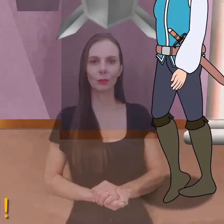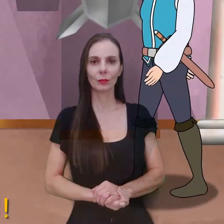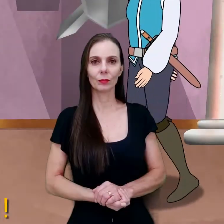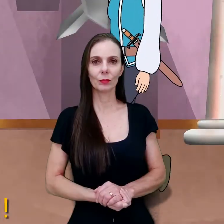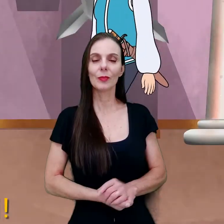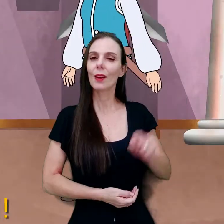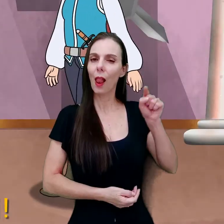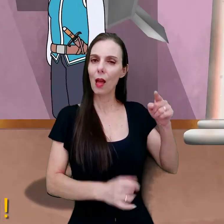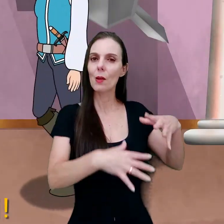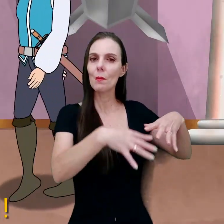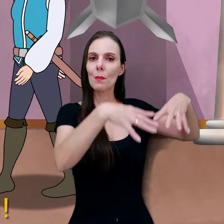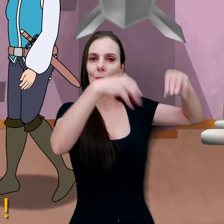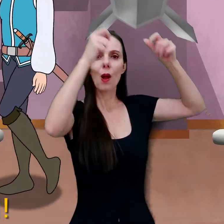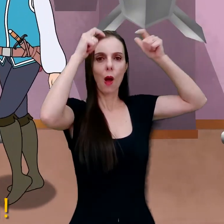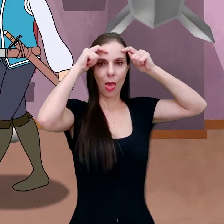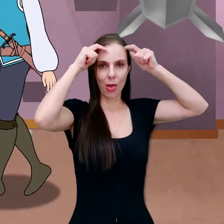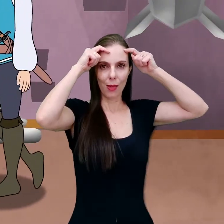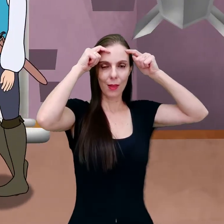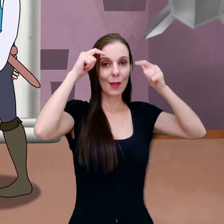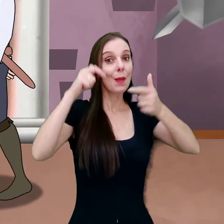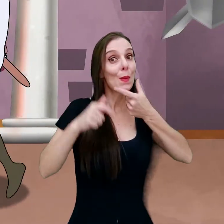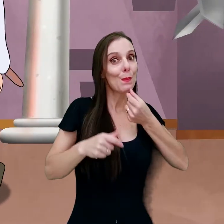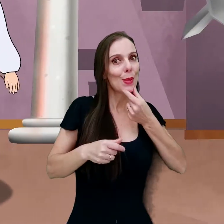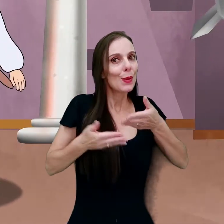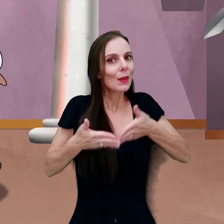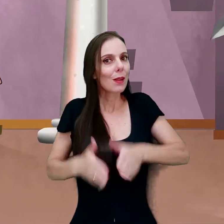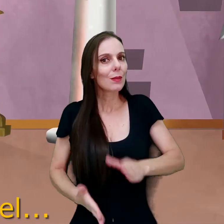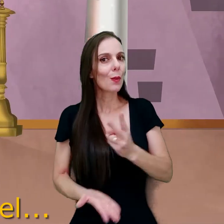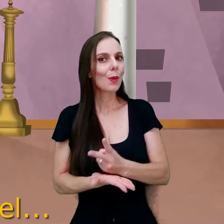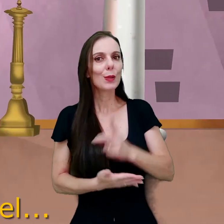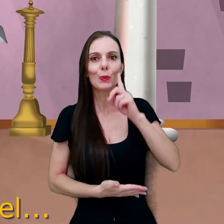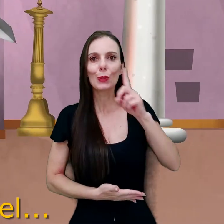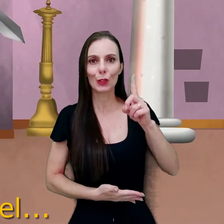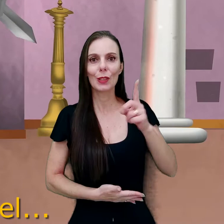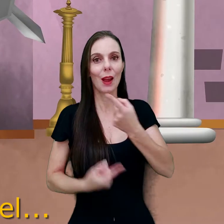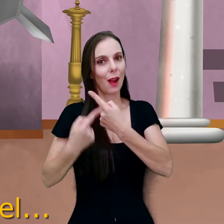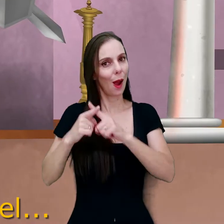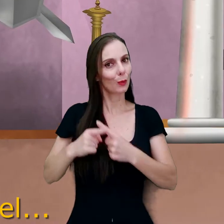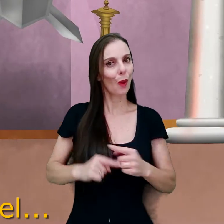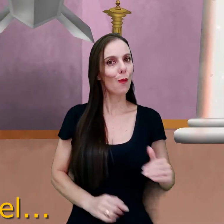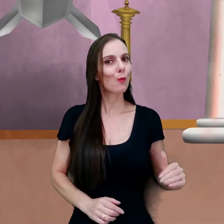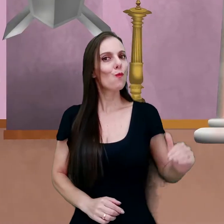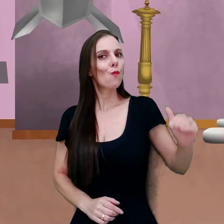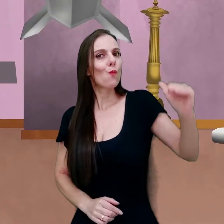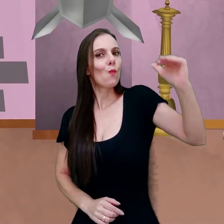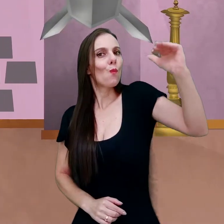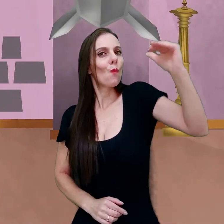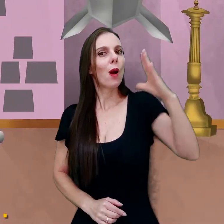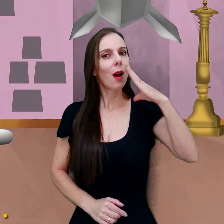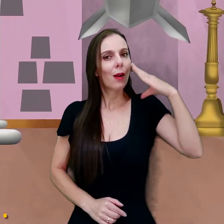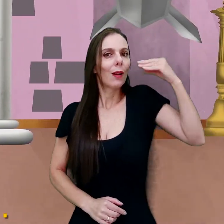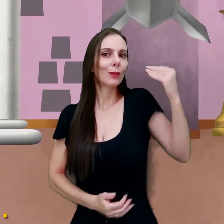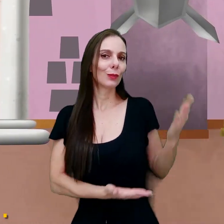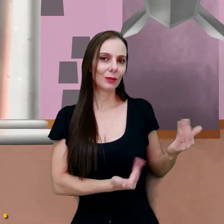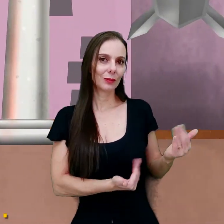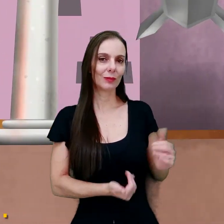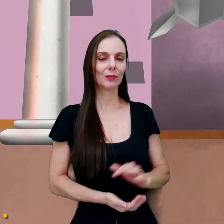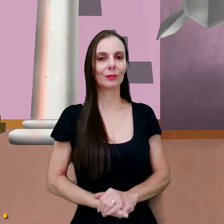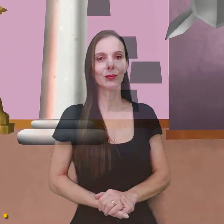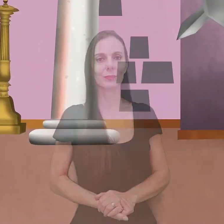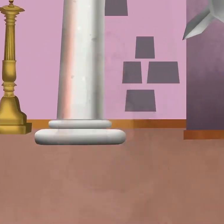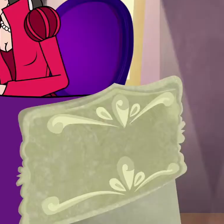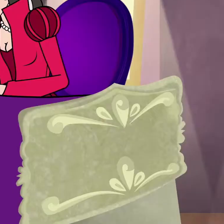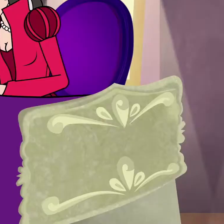De volta ao palácio do rei, o príncipe que nasceu no mesmo dia de Rapunzel cresceu e tornou-se um